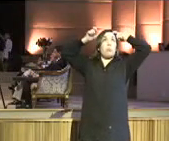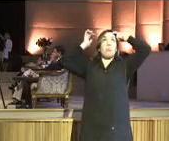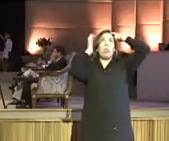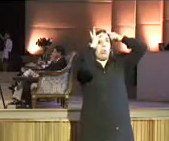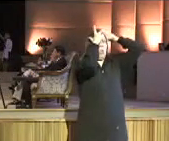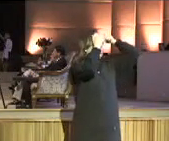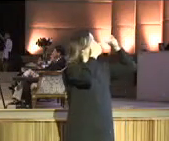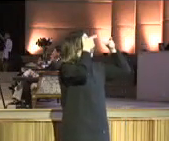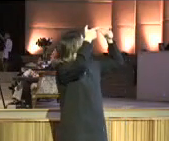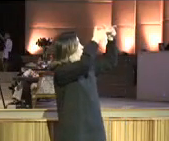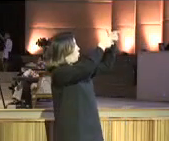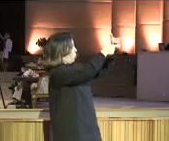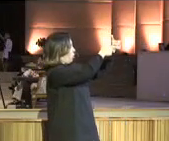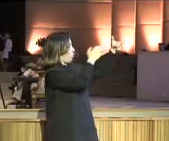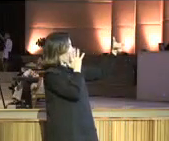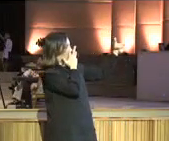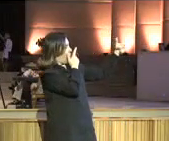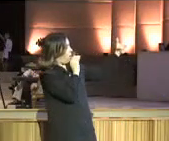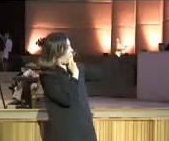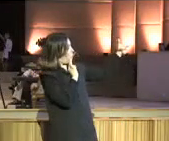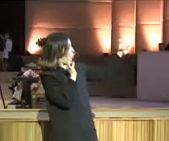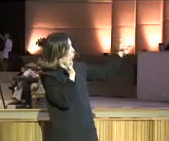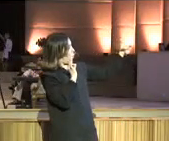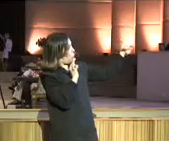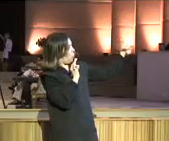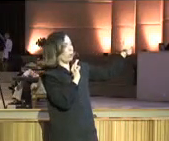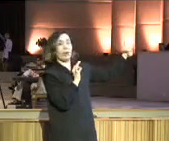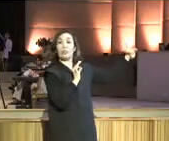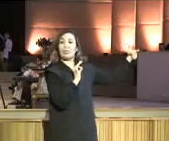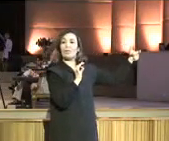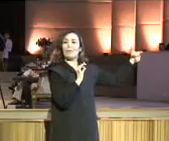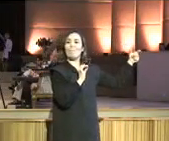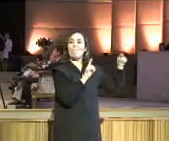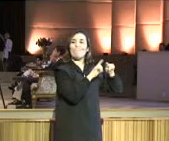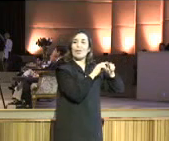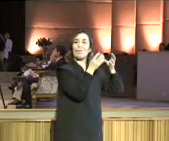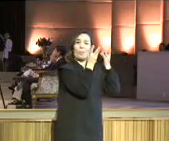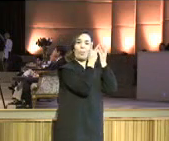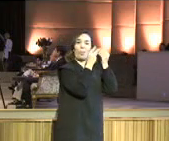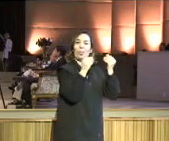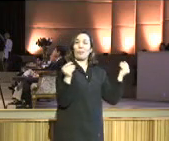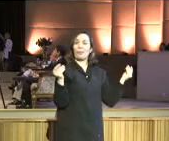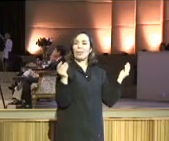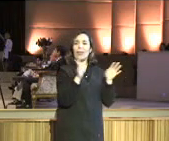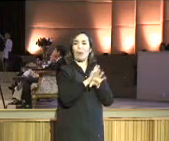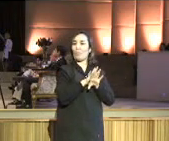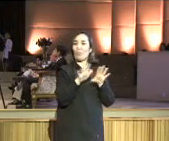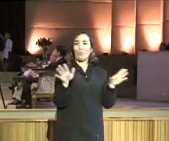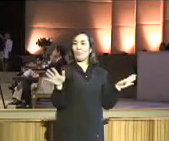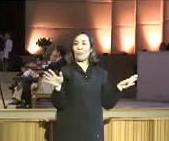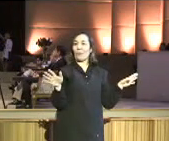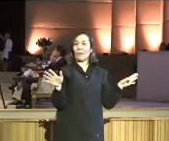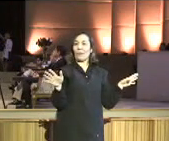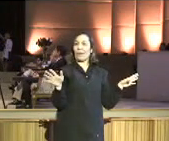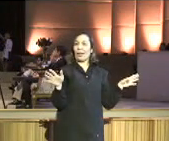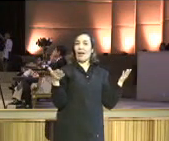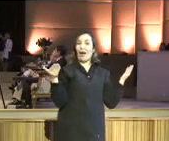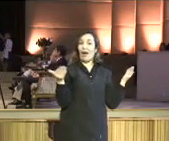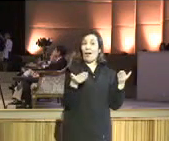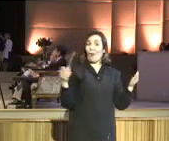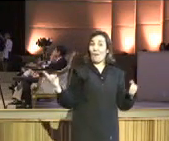Mas ele está dizendo: hoje eu descubro que a minha coroa e minha glória, ou melhor, a minha glória não está na